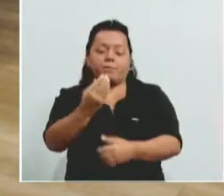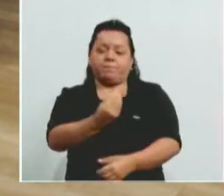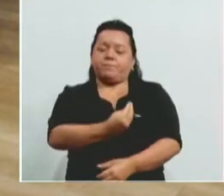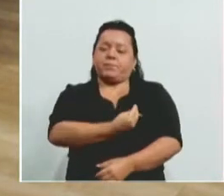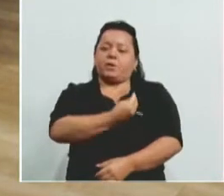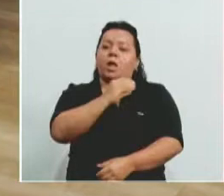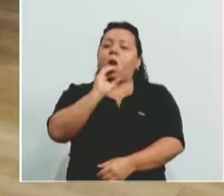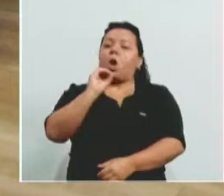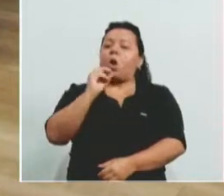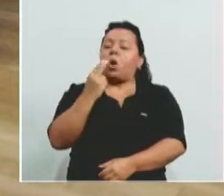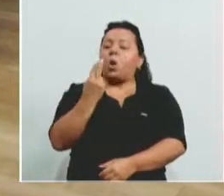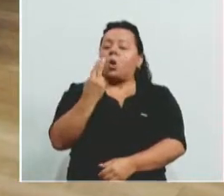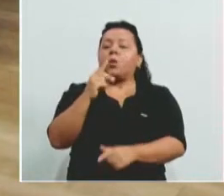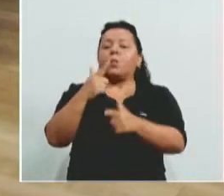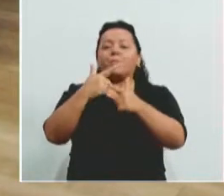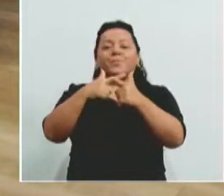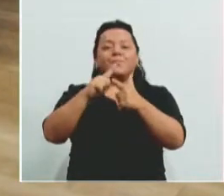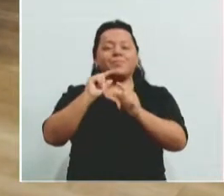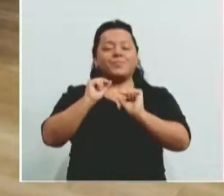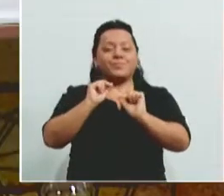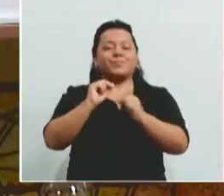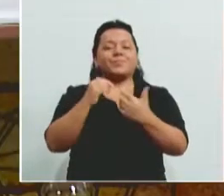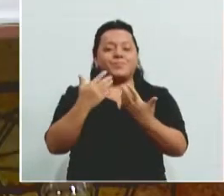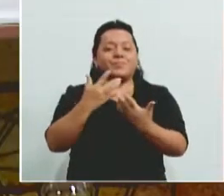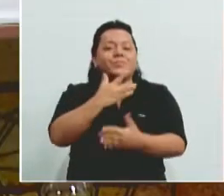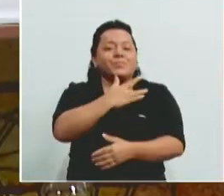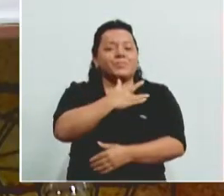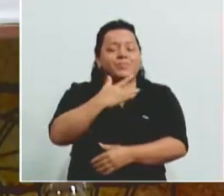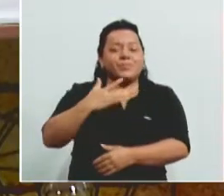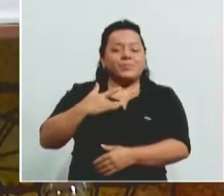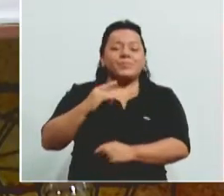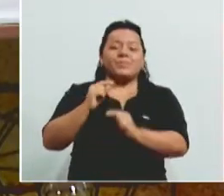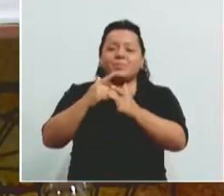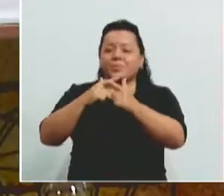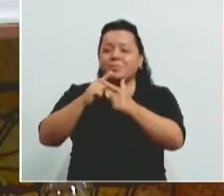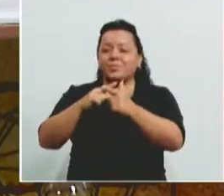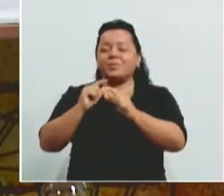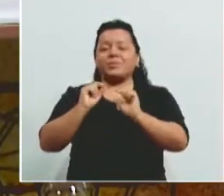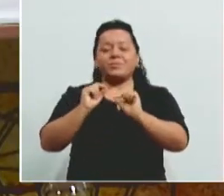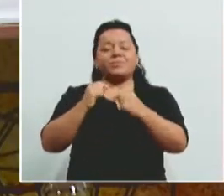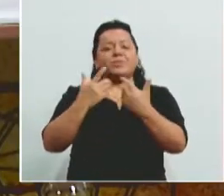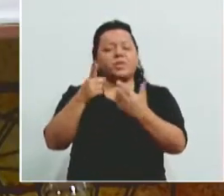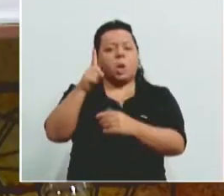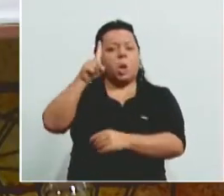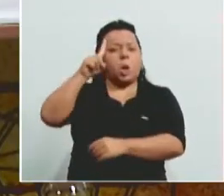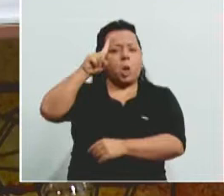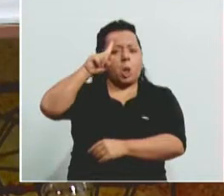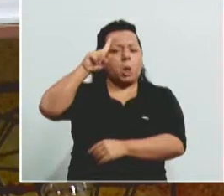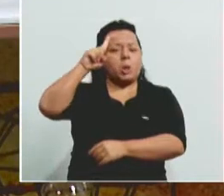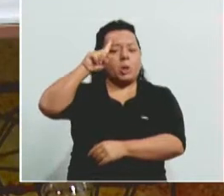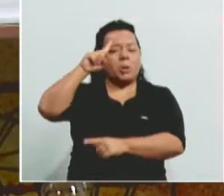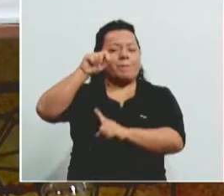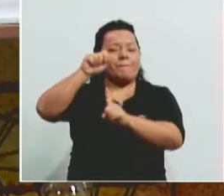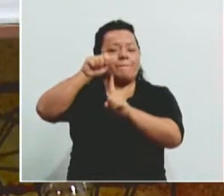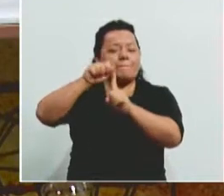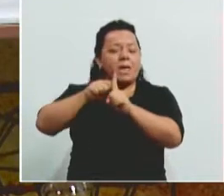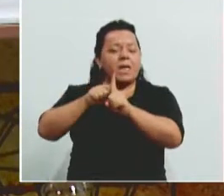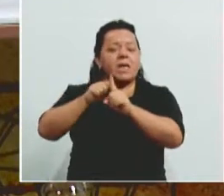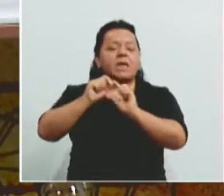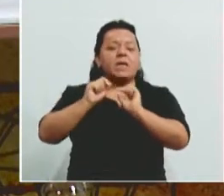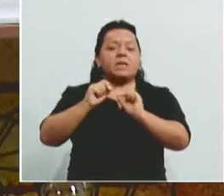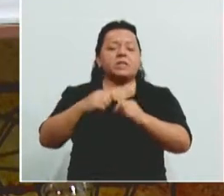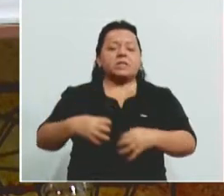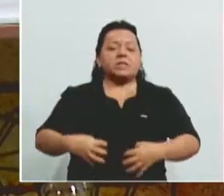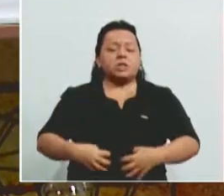problemas à saúde da mulher? Nossa, problemas imensos. Já pensou, todo mês você está com uma cólica horrorosa, você vai